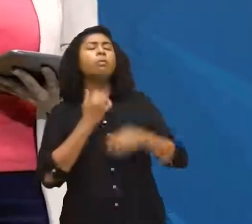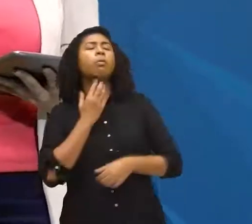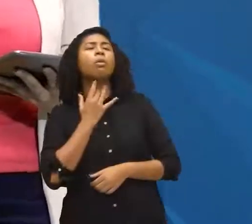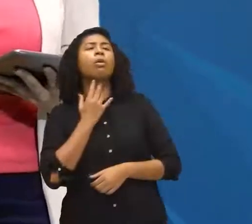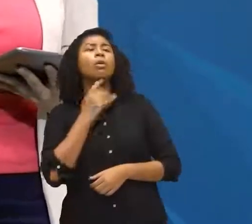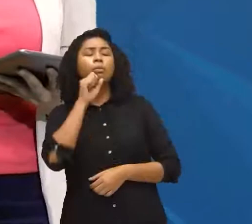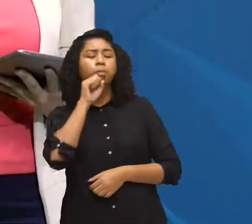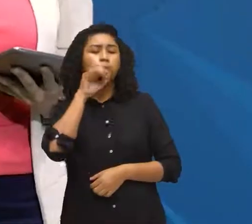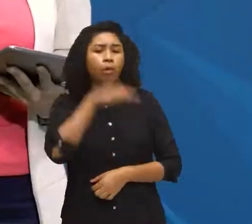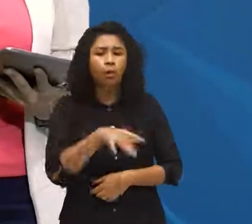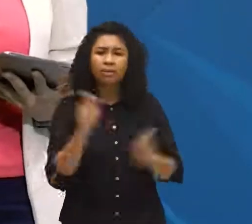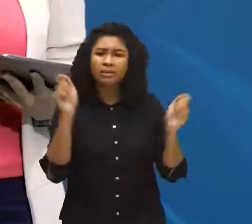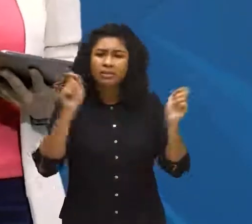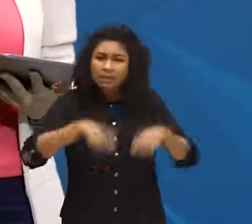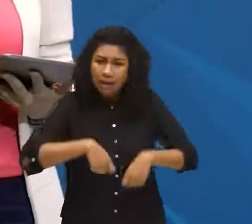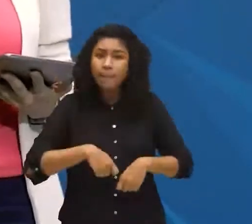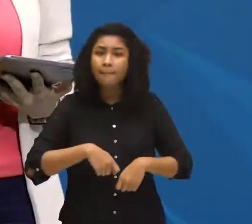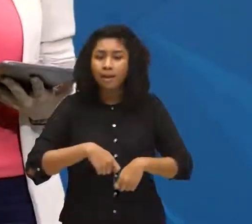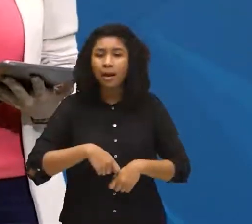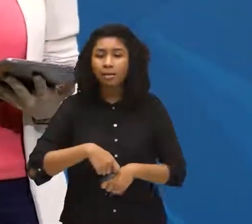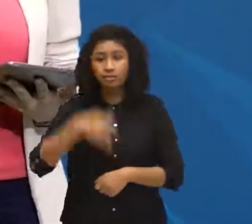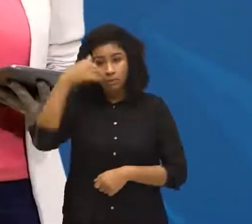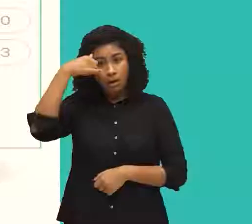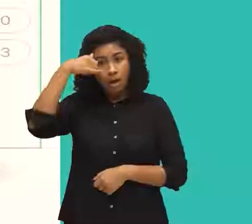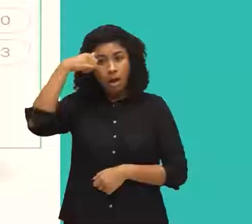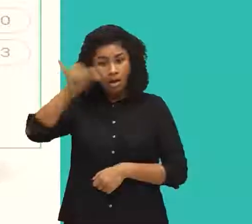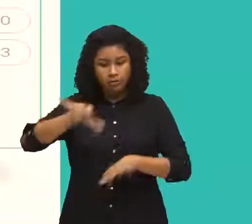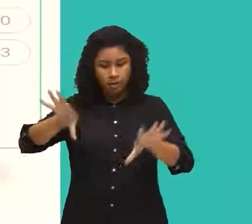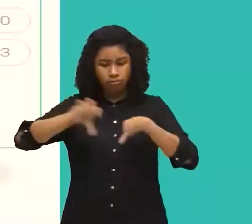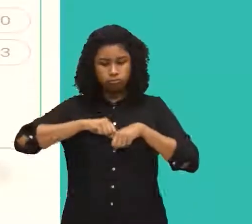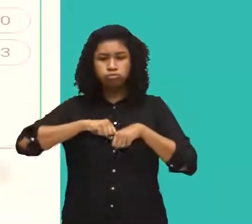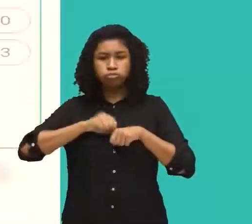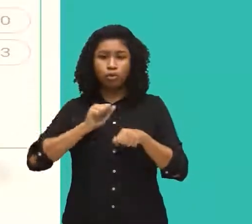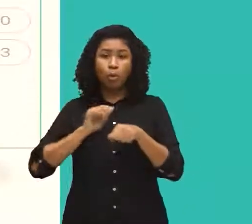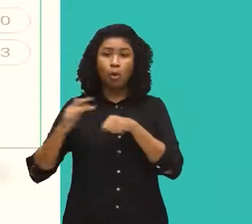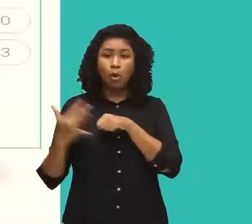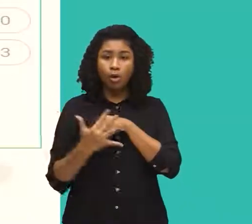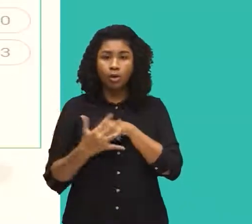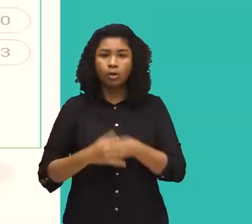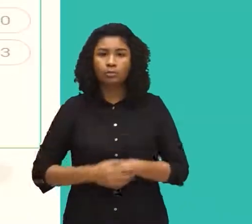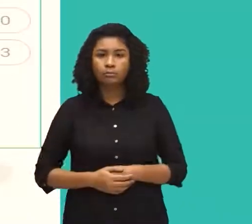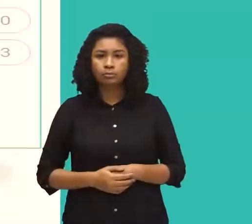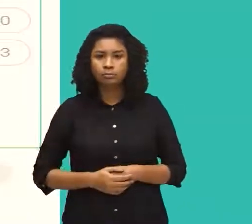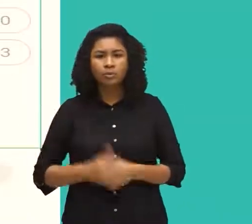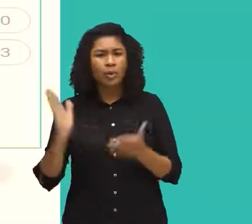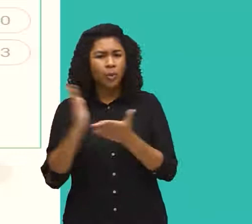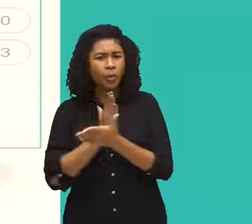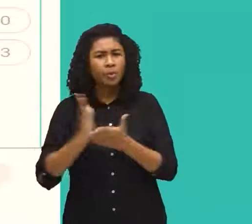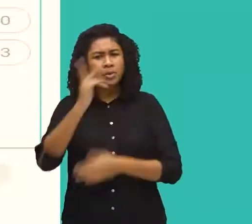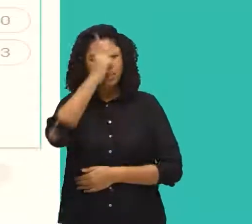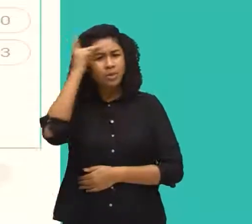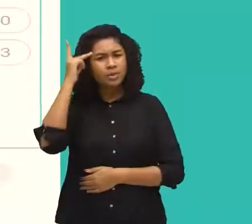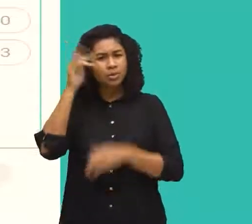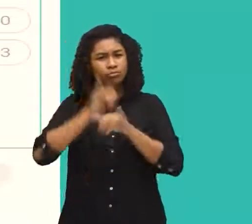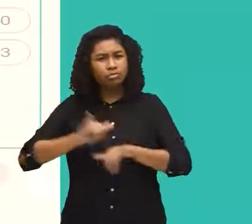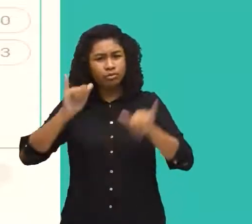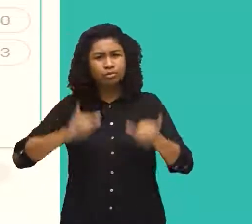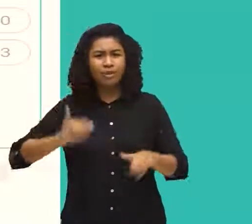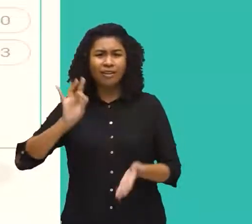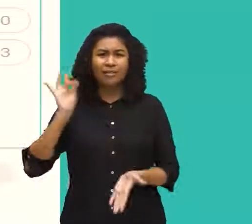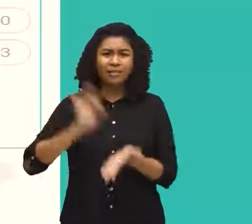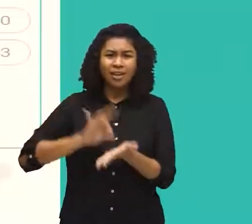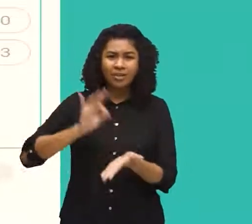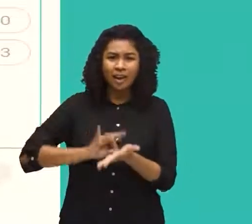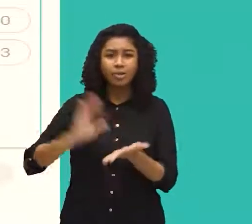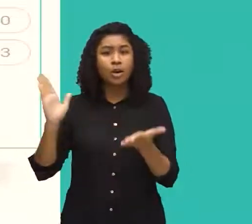tem gente que está dizendo que é verdade, que é fato, e muita gente está dizendo que é fake. Resposta correta, gente, olha